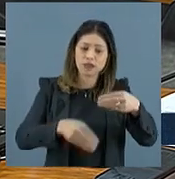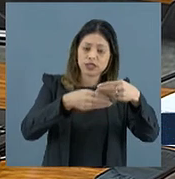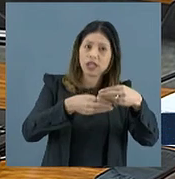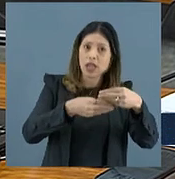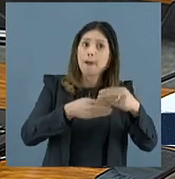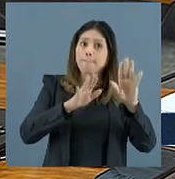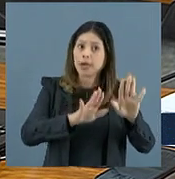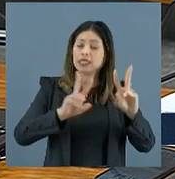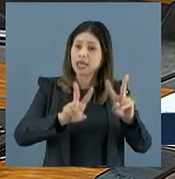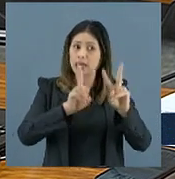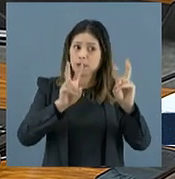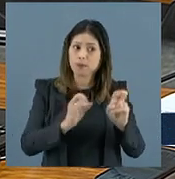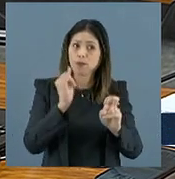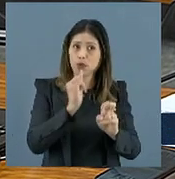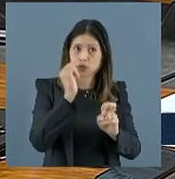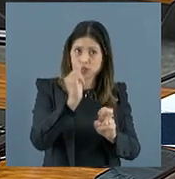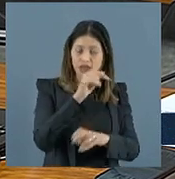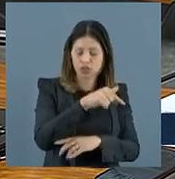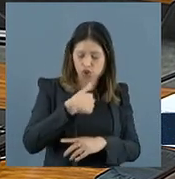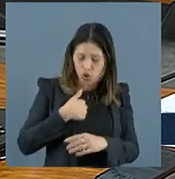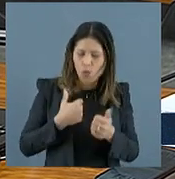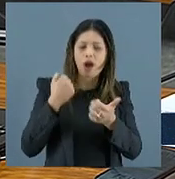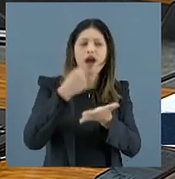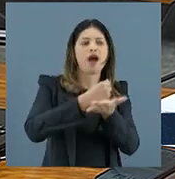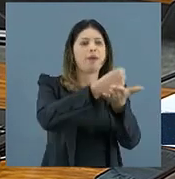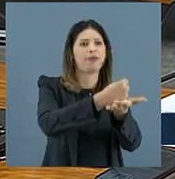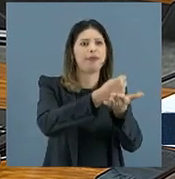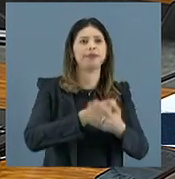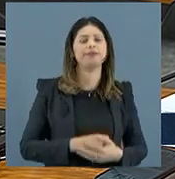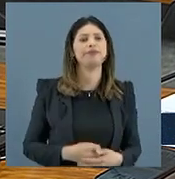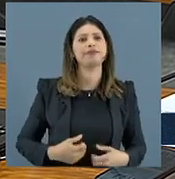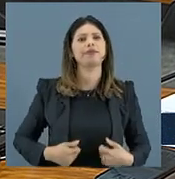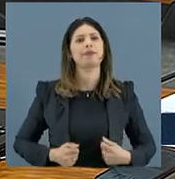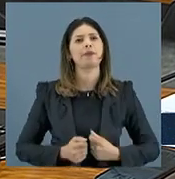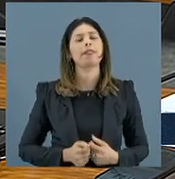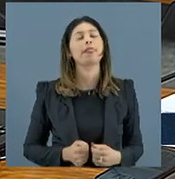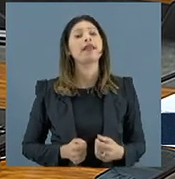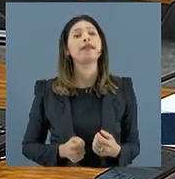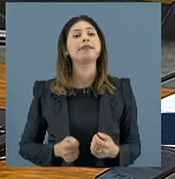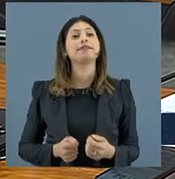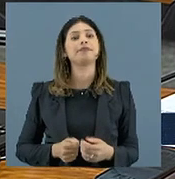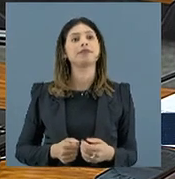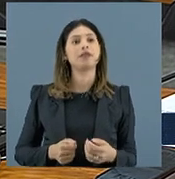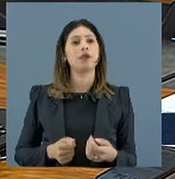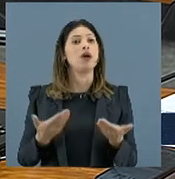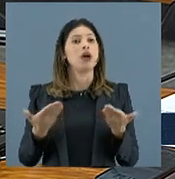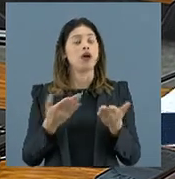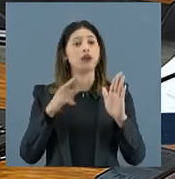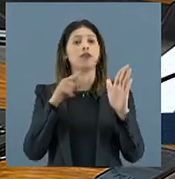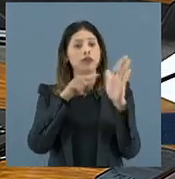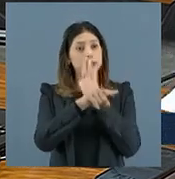dela. O senhor foi muito feliz e conte comigo. Mas eu queria aproveitar aqui agora e fazer algumas